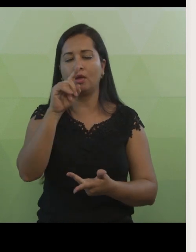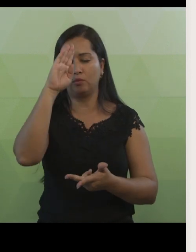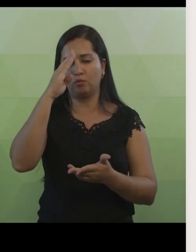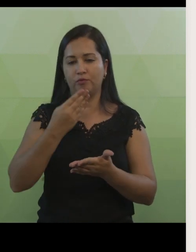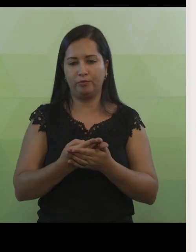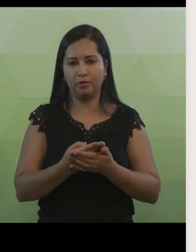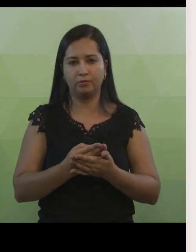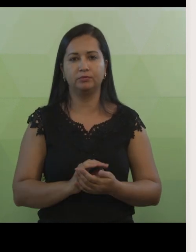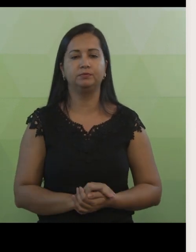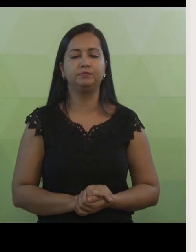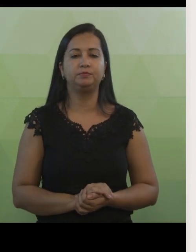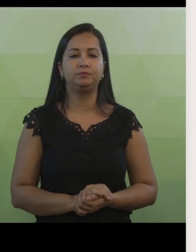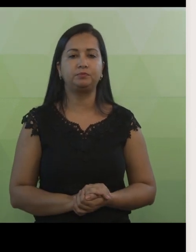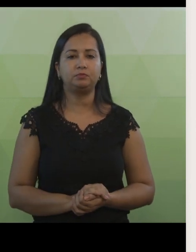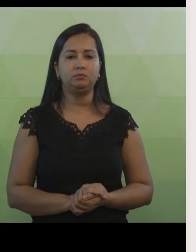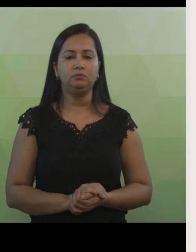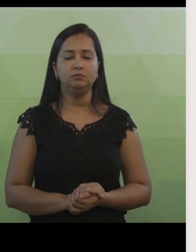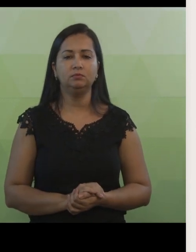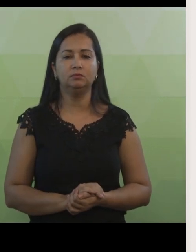de seus cabeçalhos ou o conteúdo.